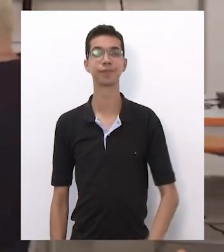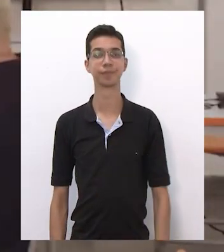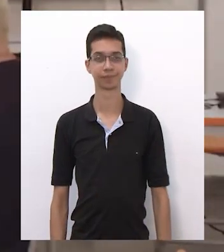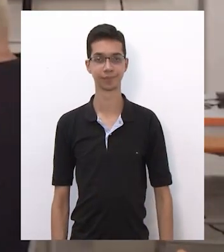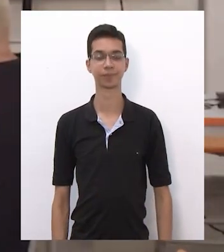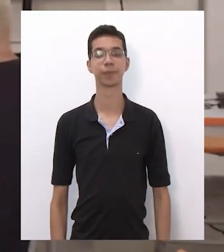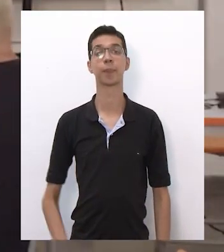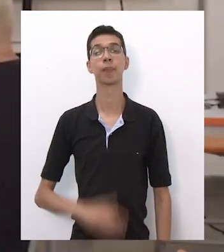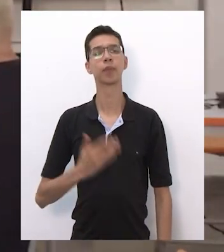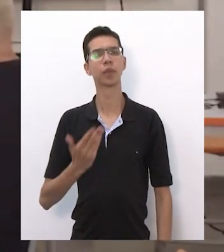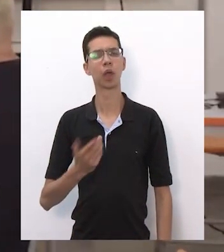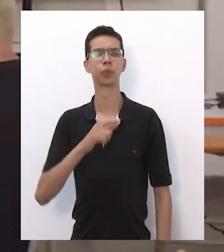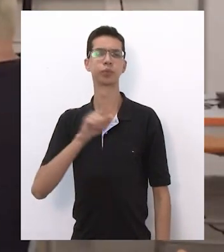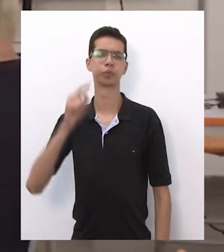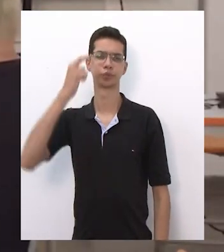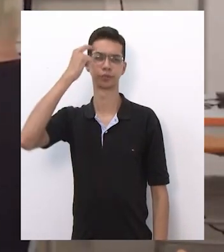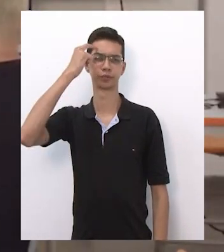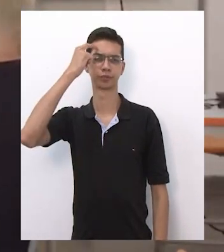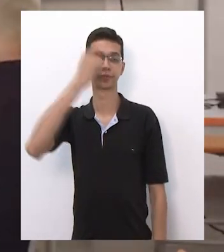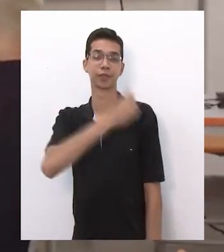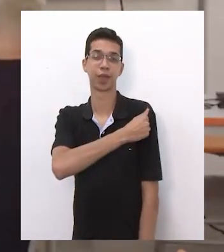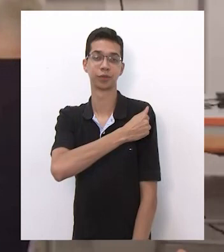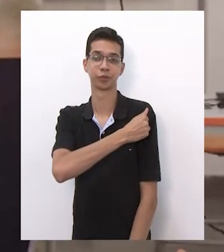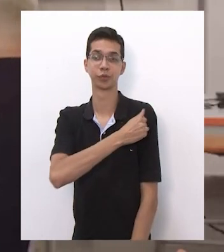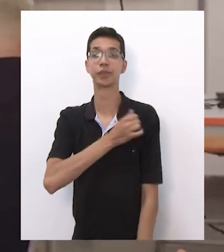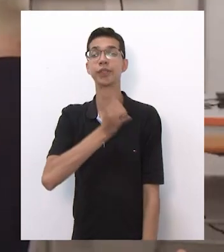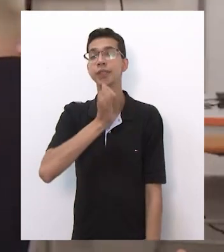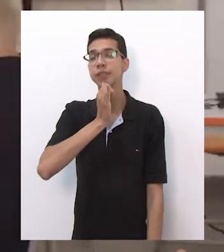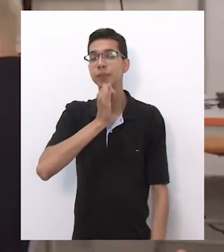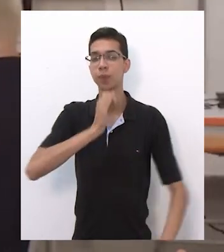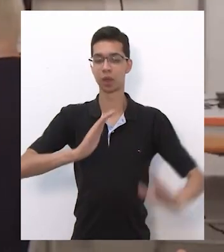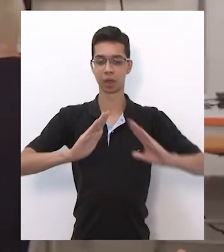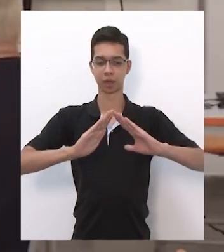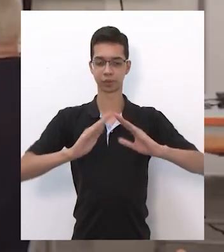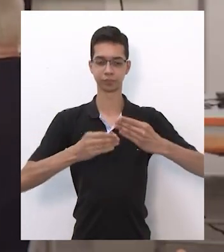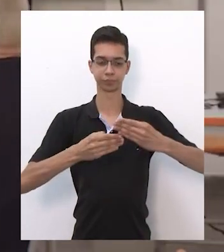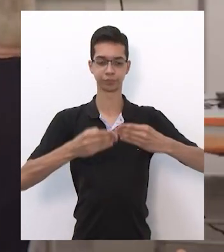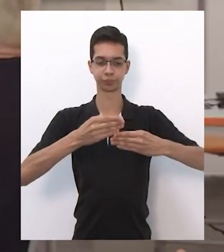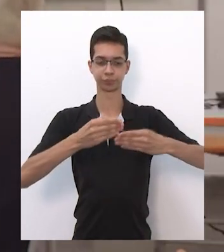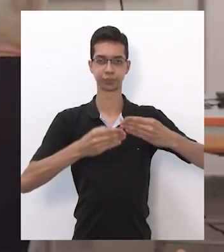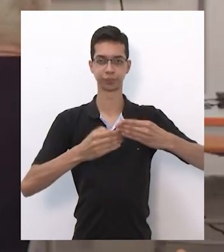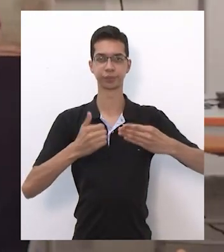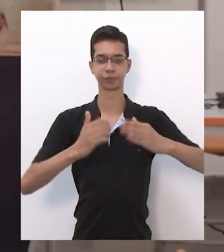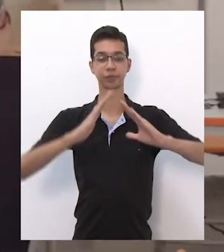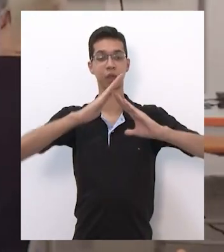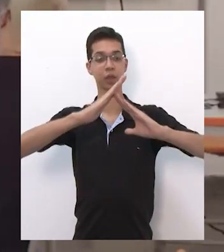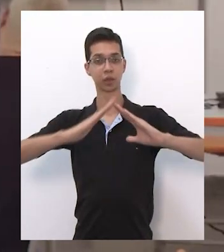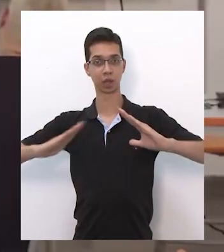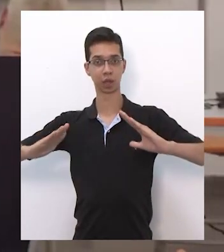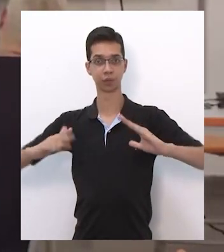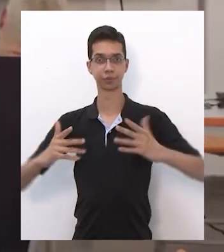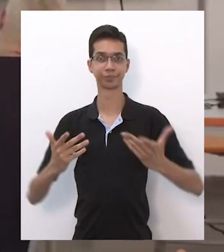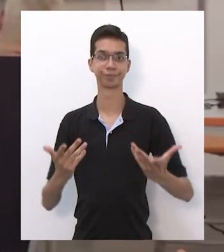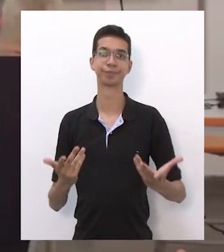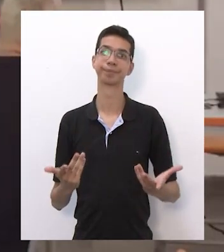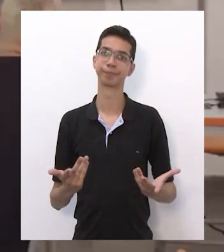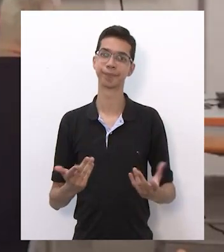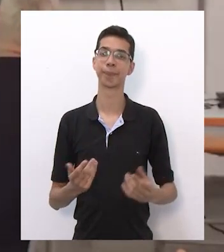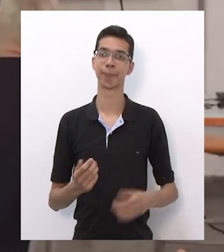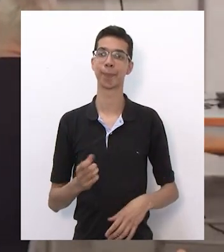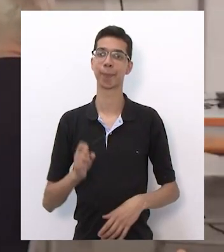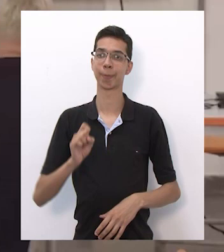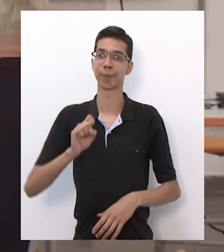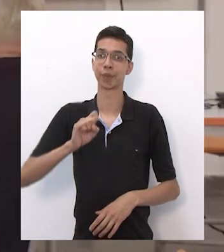A ideia é que os alunos, se eu construir aqui uma casa e colocar um telhado, é lógico que no primeiro momento eles vão